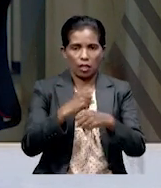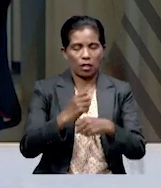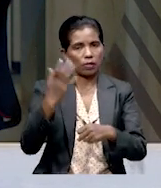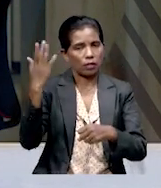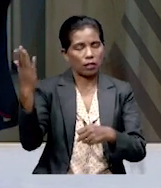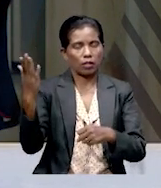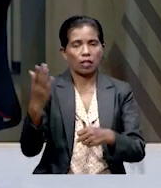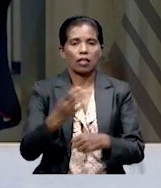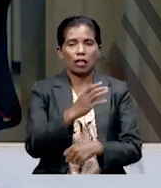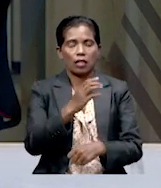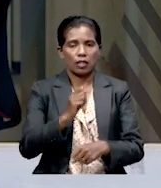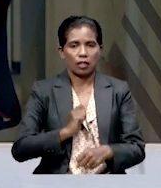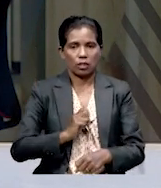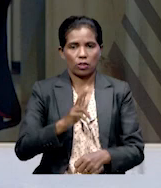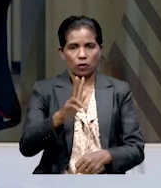dele.